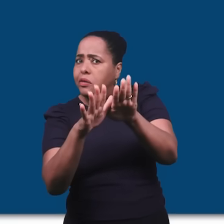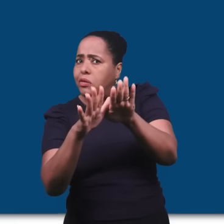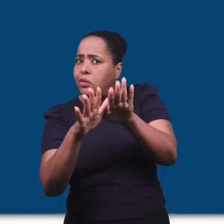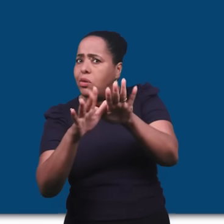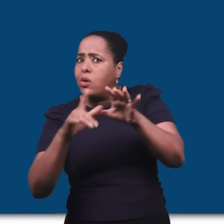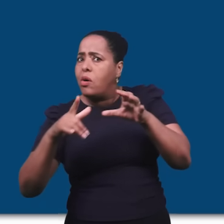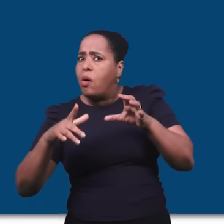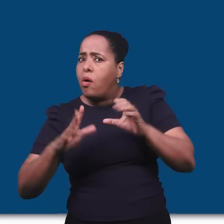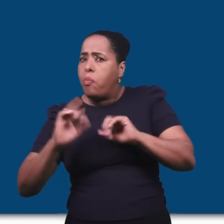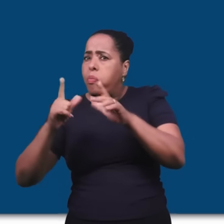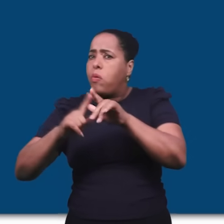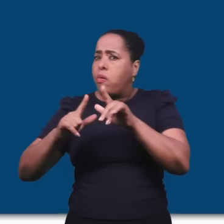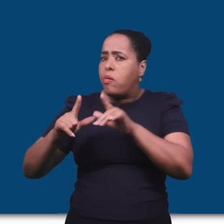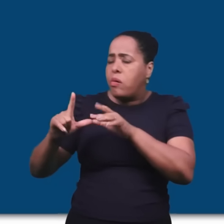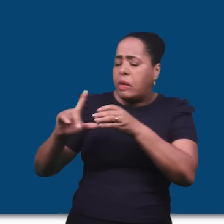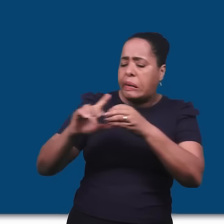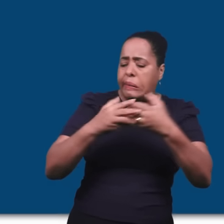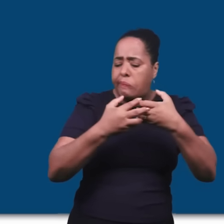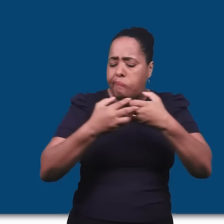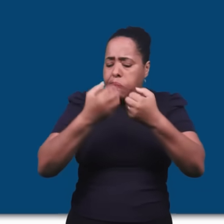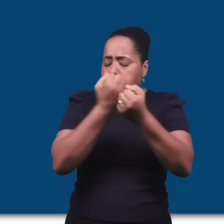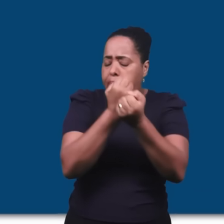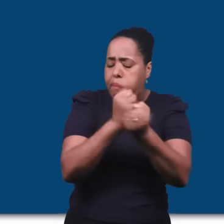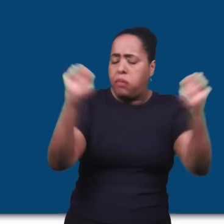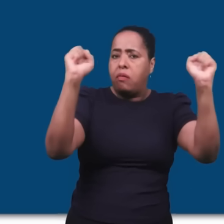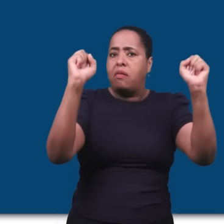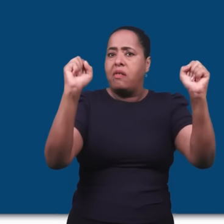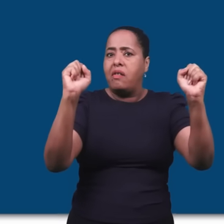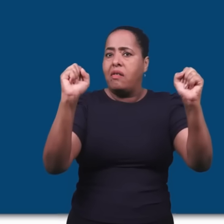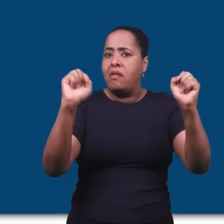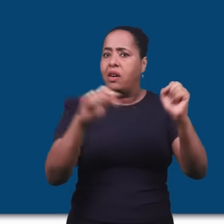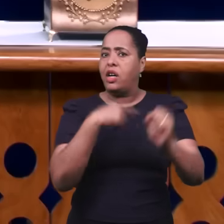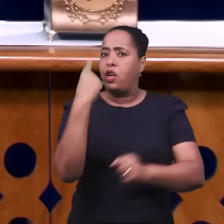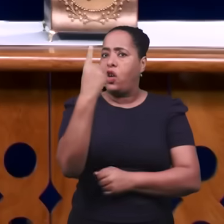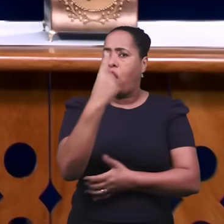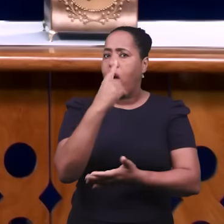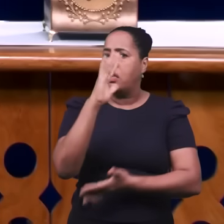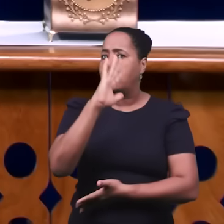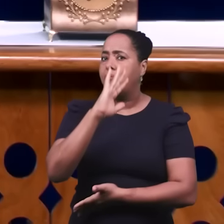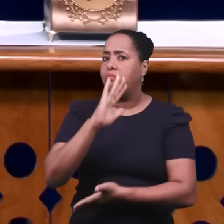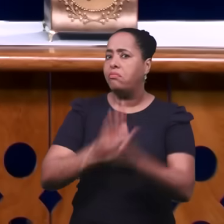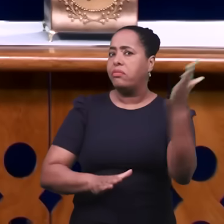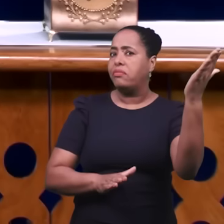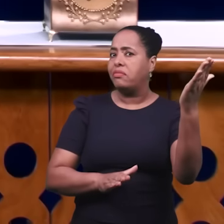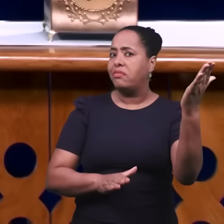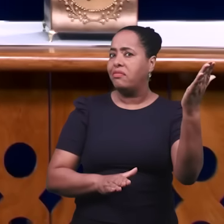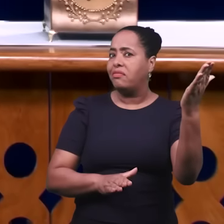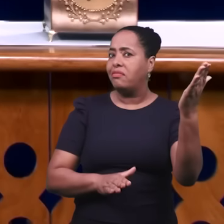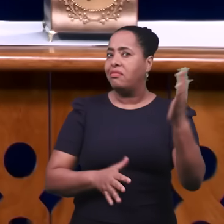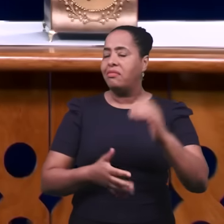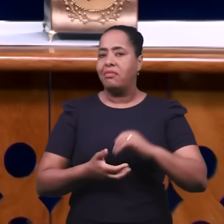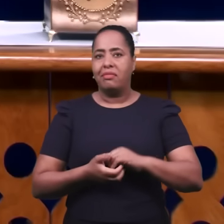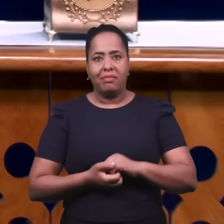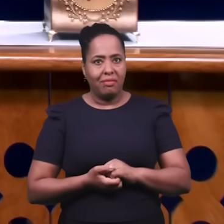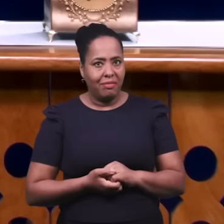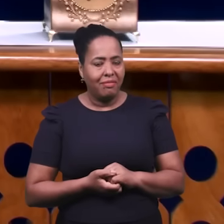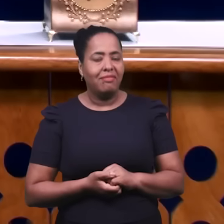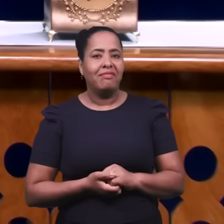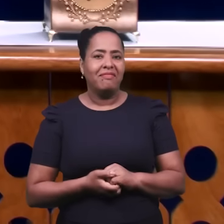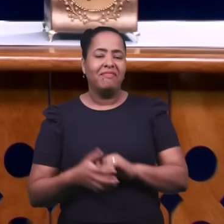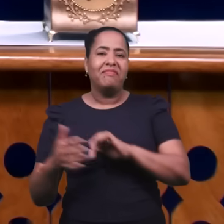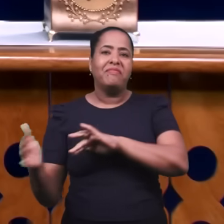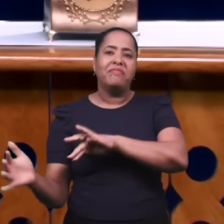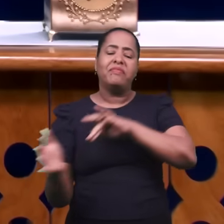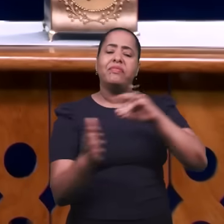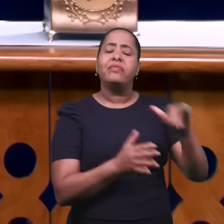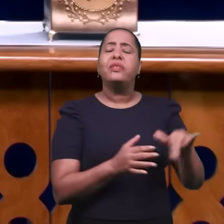laço quebrou-se e nós escapamos. Louvado seja o nome do Senhor. Meus irmãos, por que que